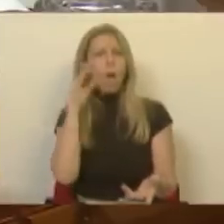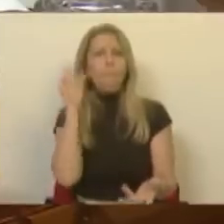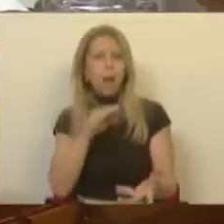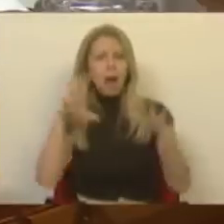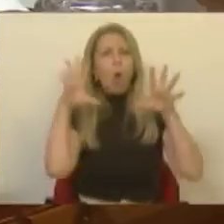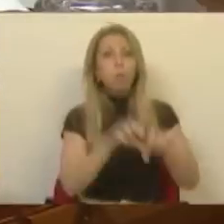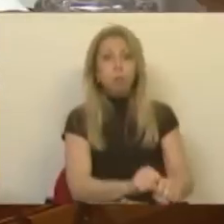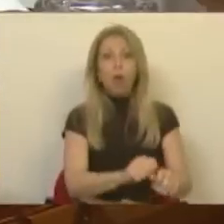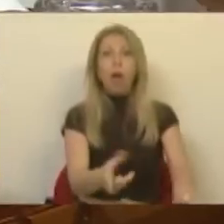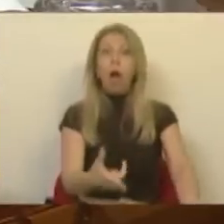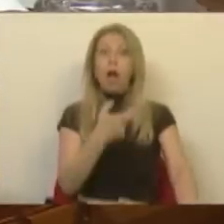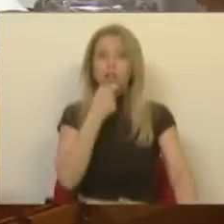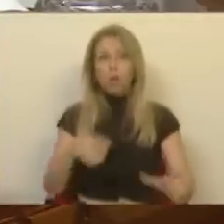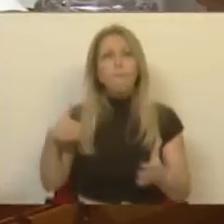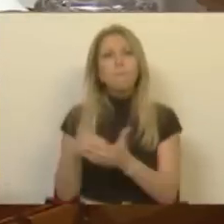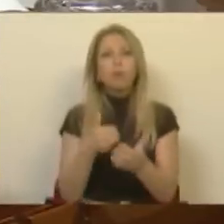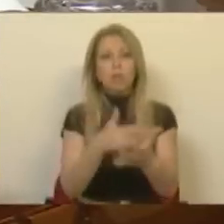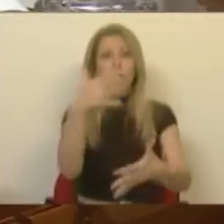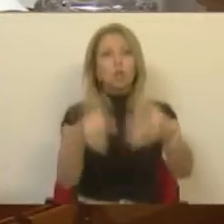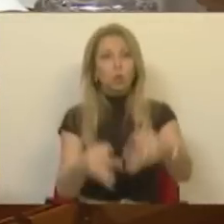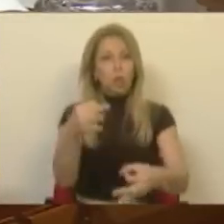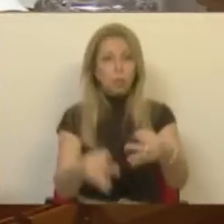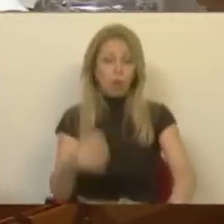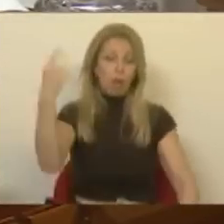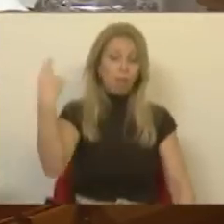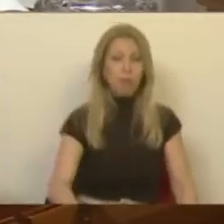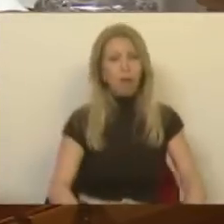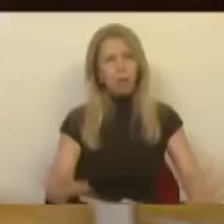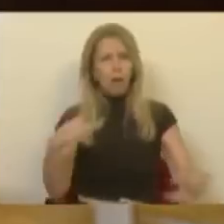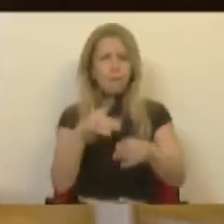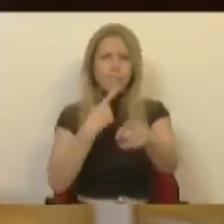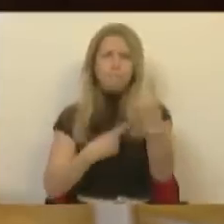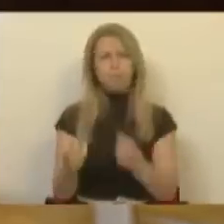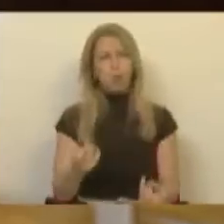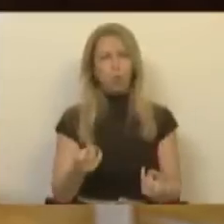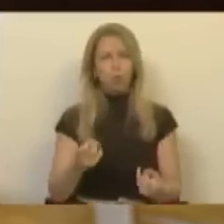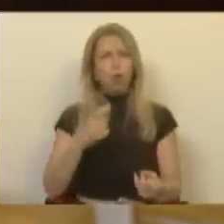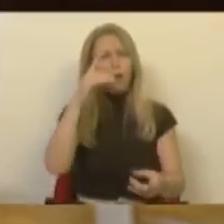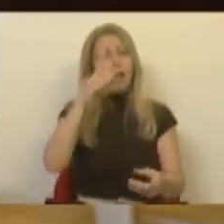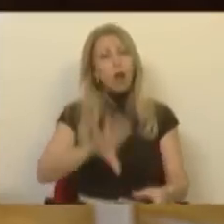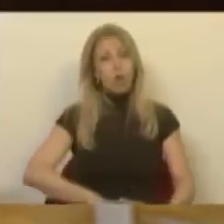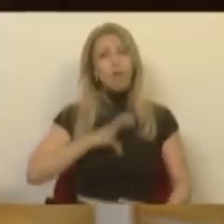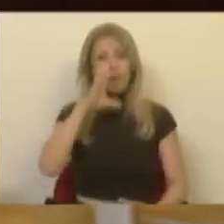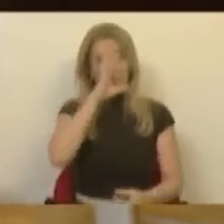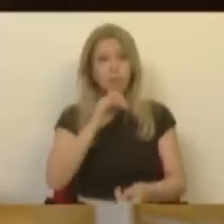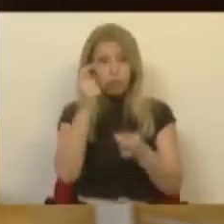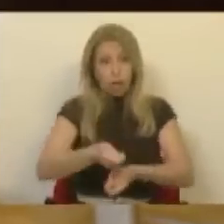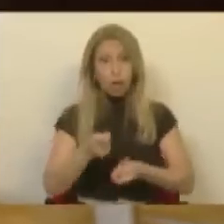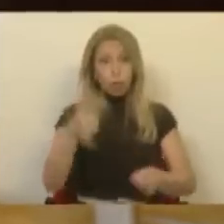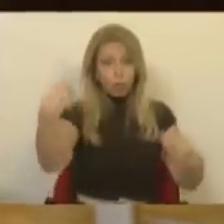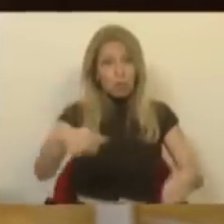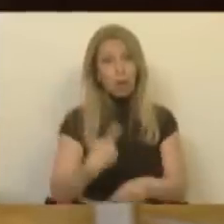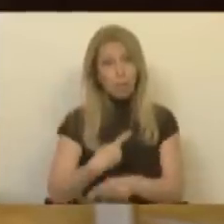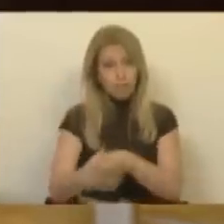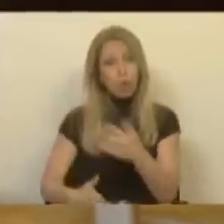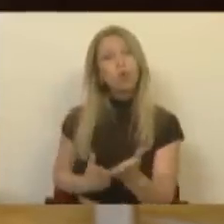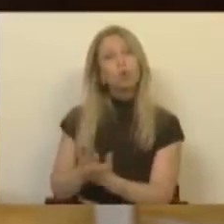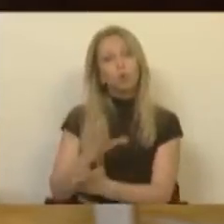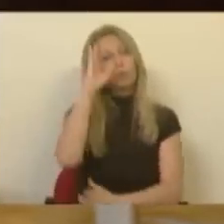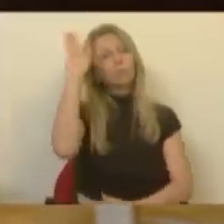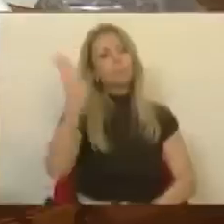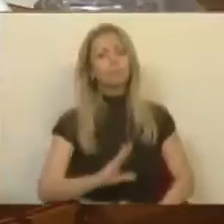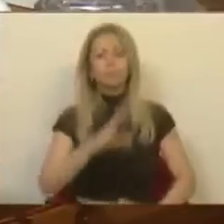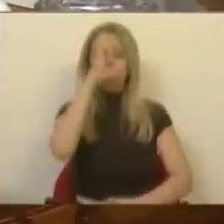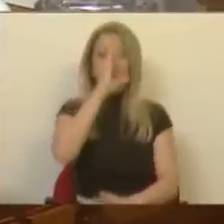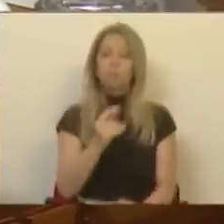Vamos lá ver se nos entendemos mantém a confiança na sua ministra da Agricultura é que o senhor está à cultura sabia que havia uma governante com contas